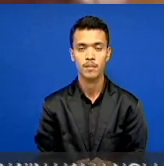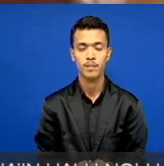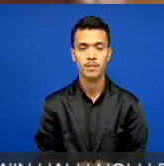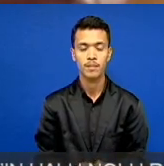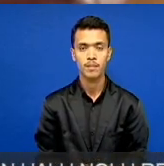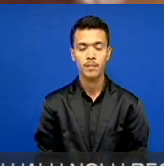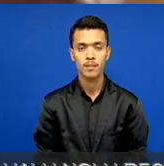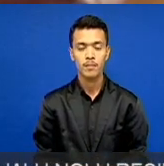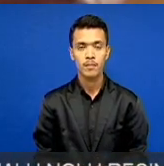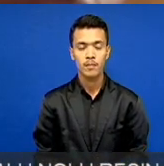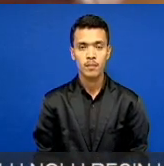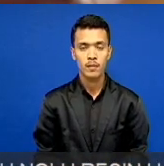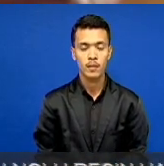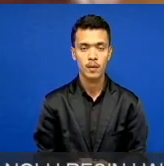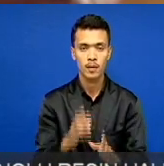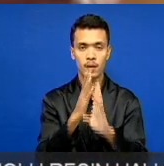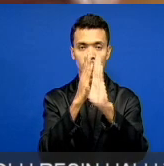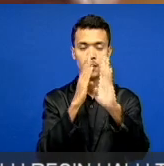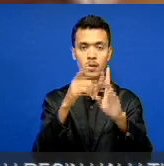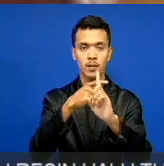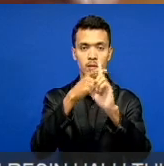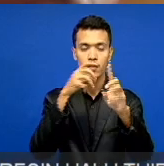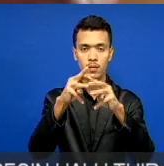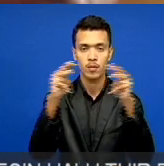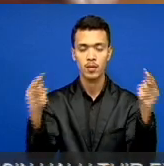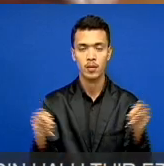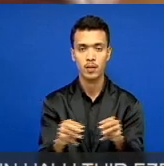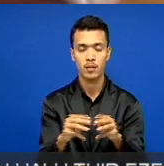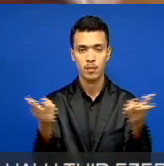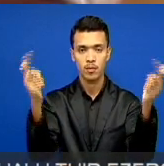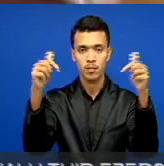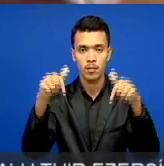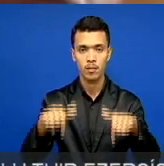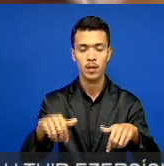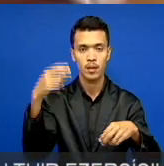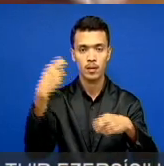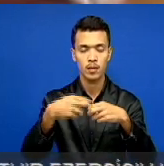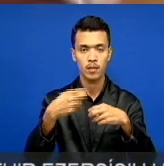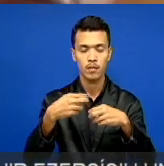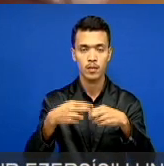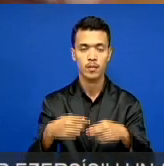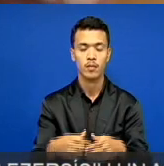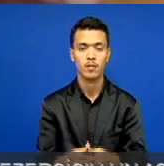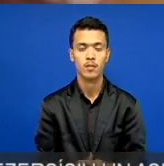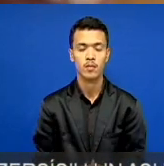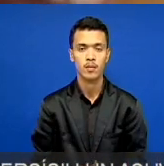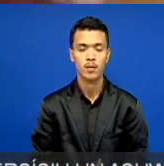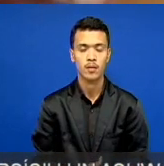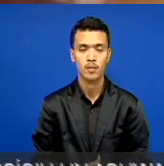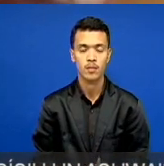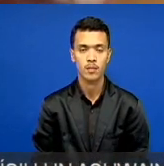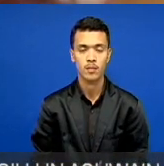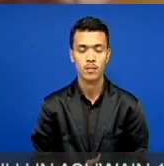Roma. Visto o distrito, ser uma área de Viqueque, né? Prosurica e tenha empresário de ver, o atuário, o Viqueque, o